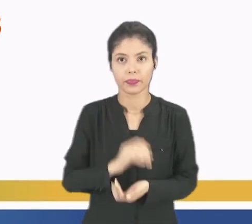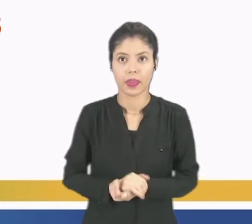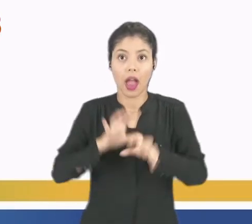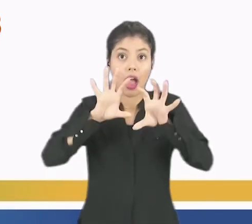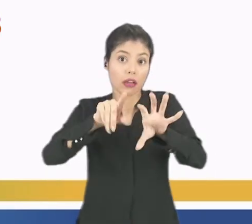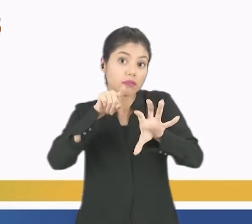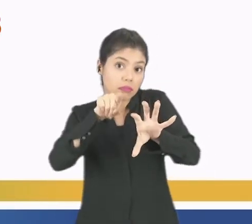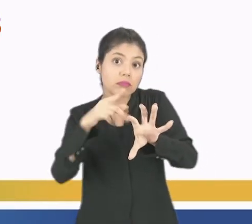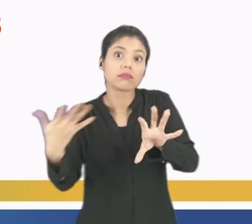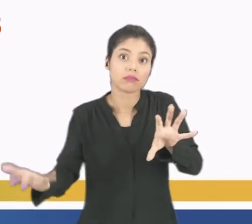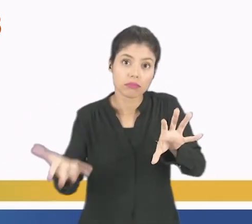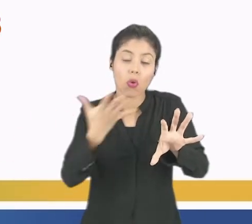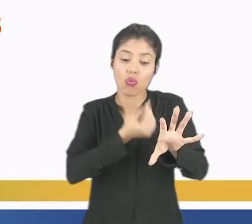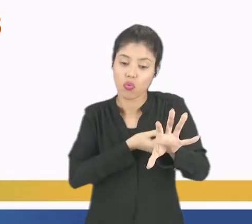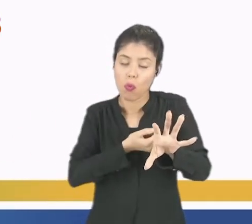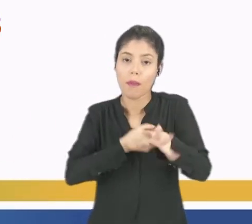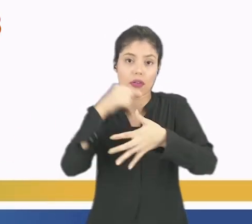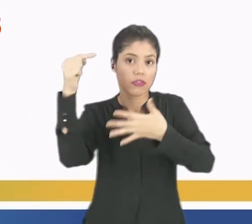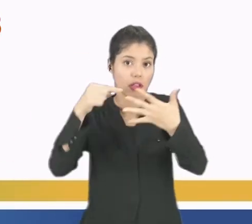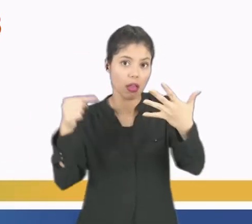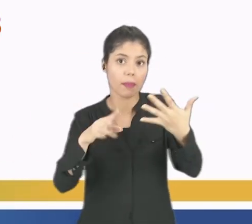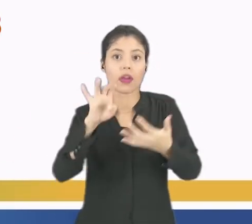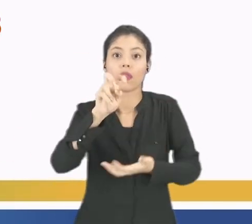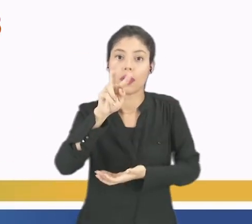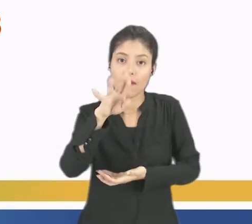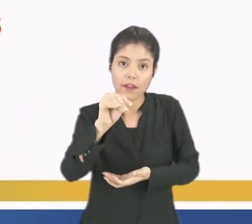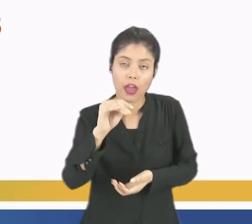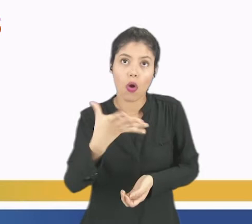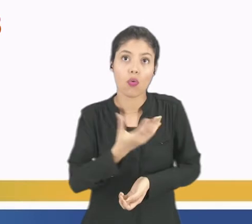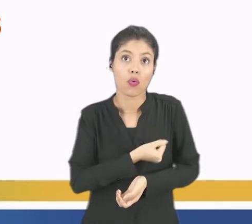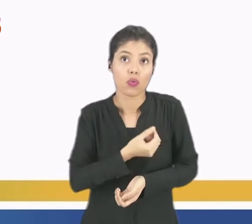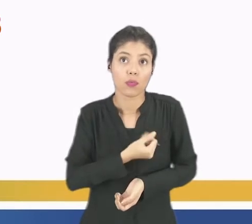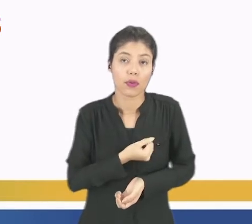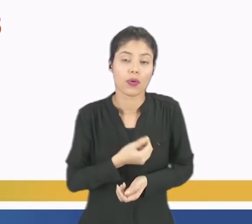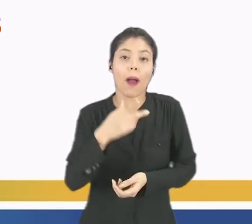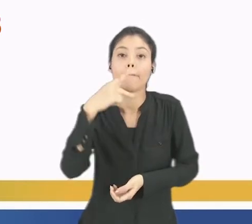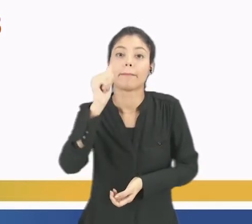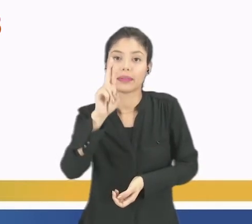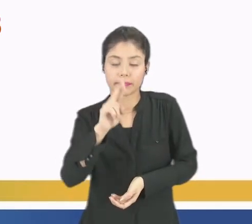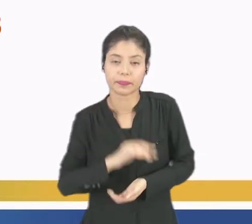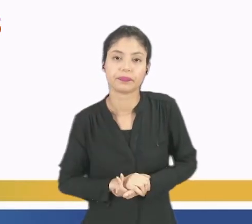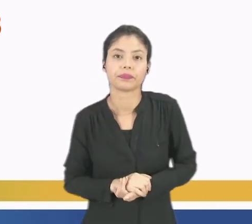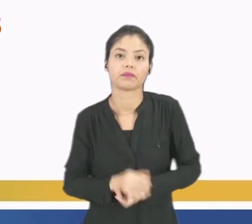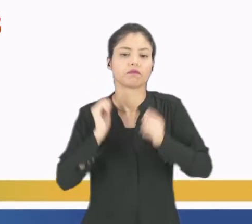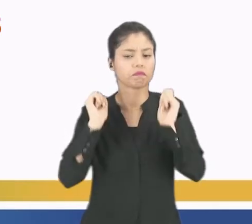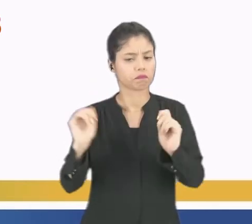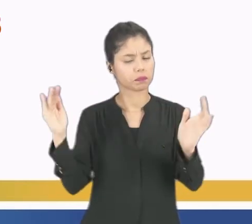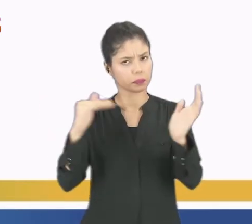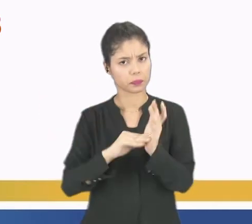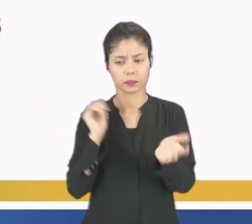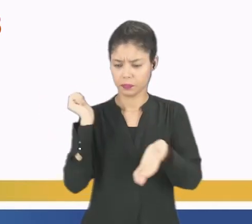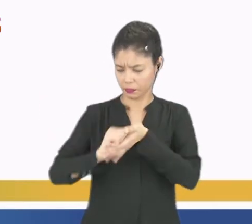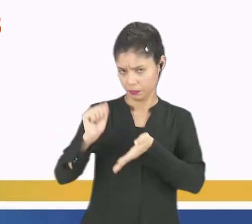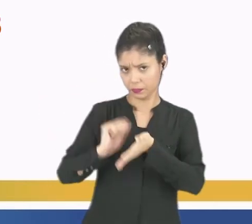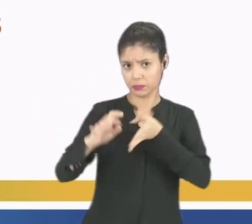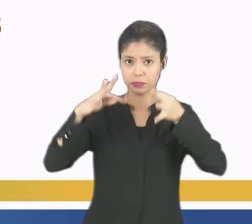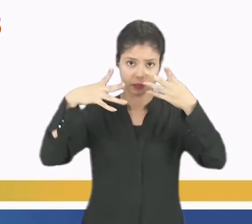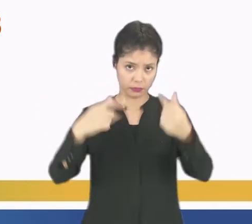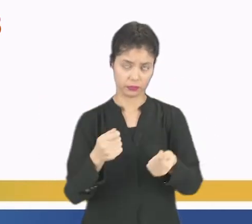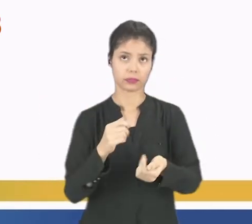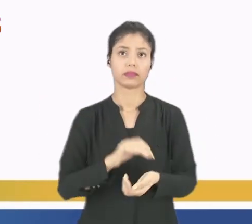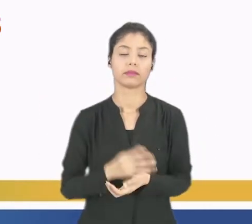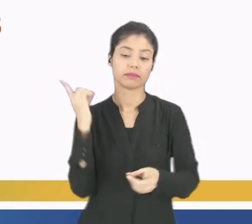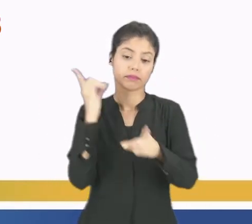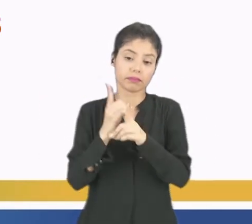nesse caso, o número de elementos do evento, que são os números que são pares. Você pode até escrever todos eles